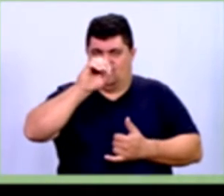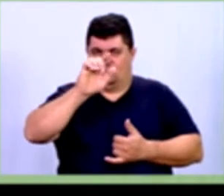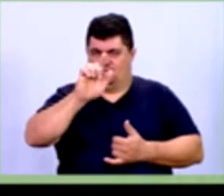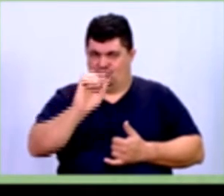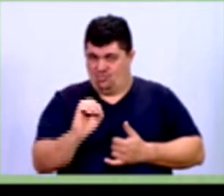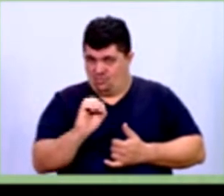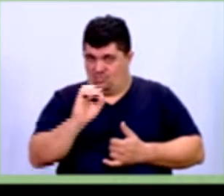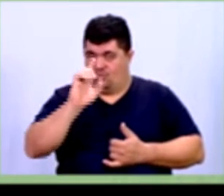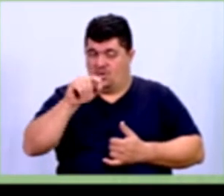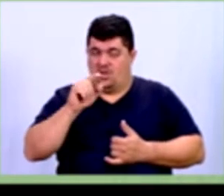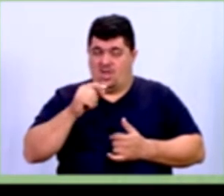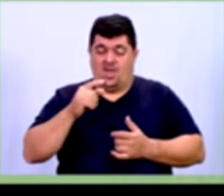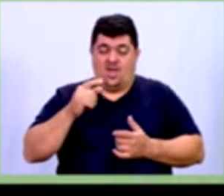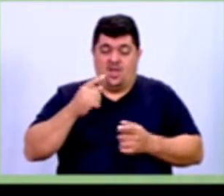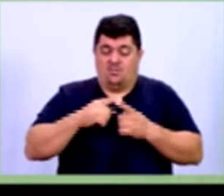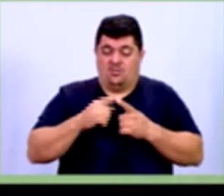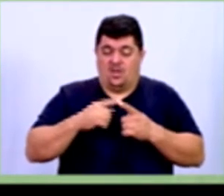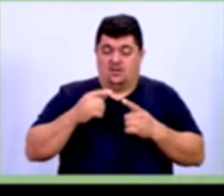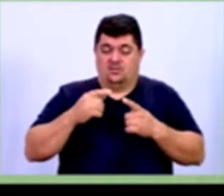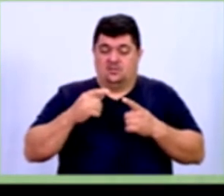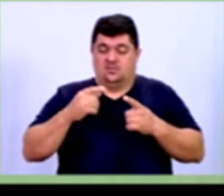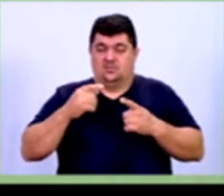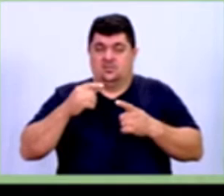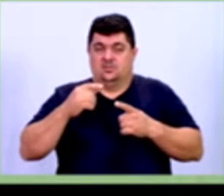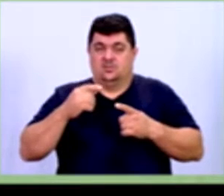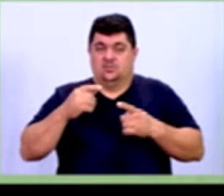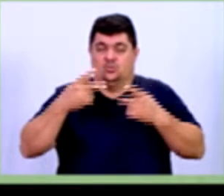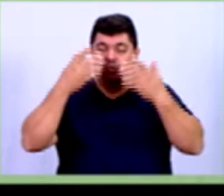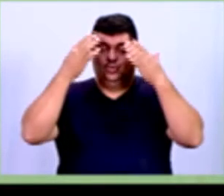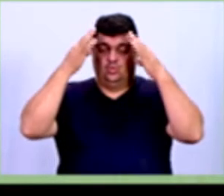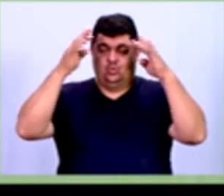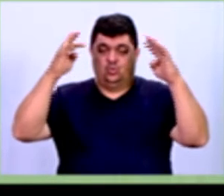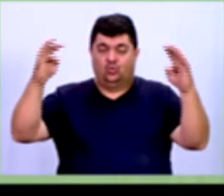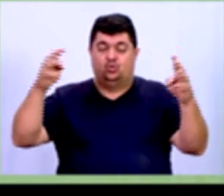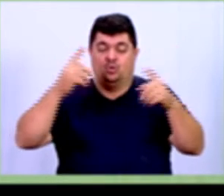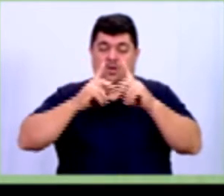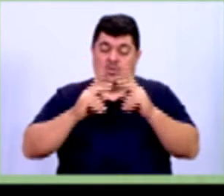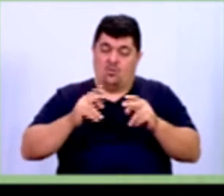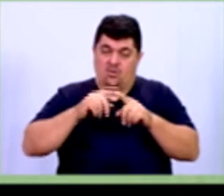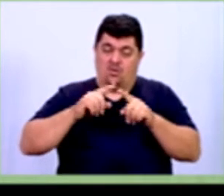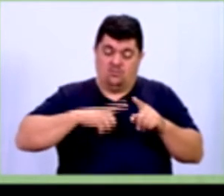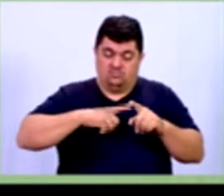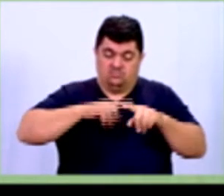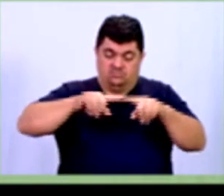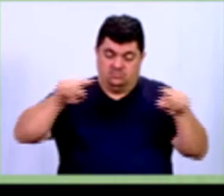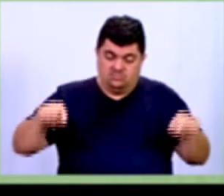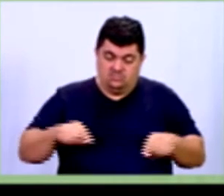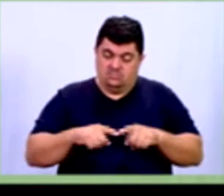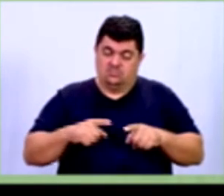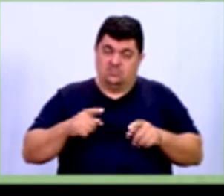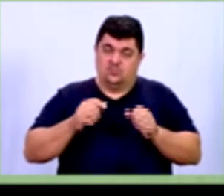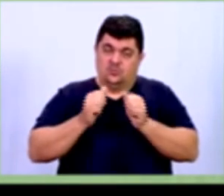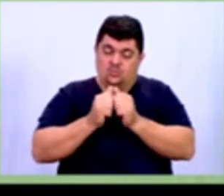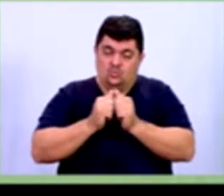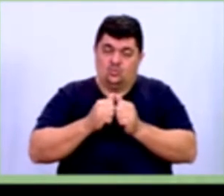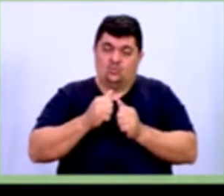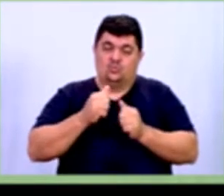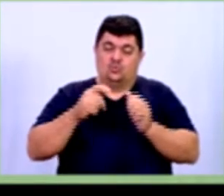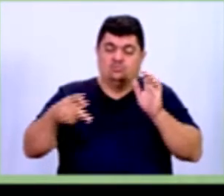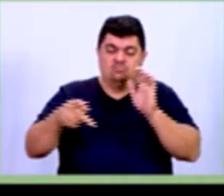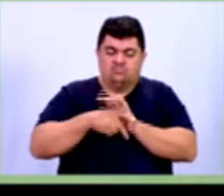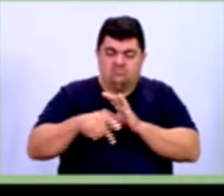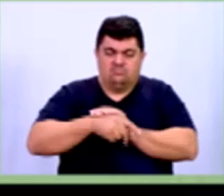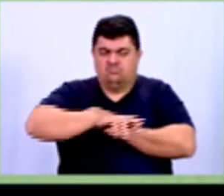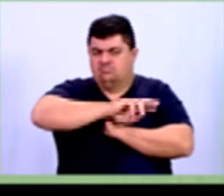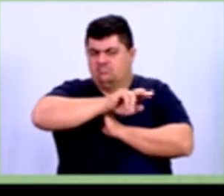adultos participam de uma situação de engajamento social num tempo e espaço determinados, com características